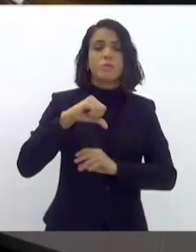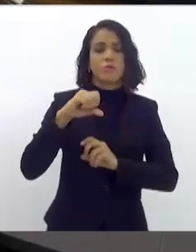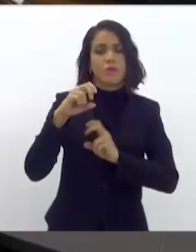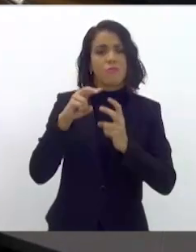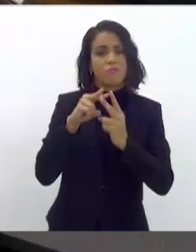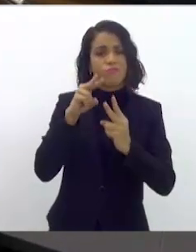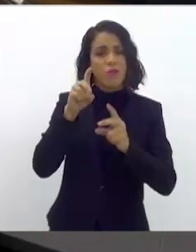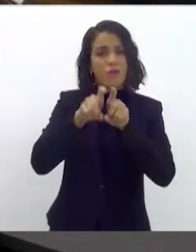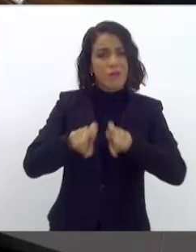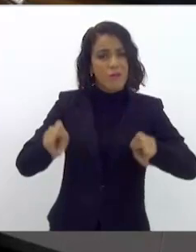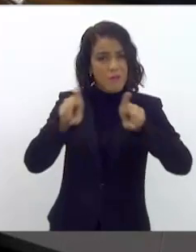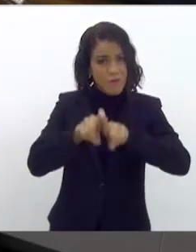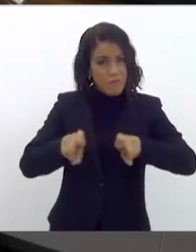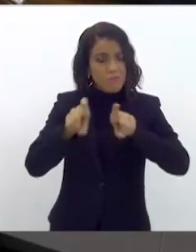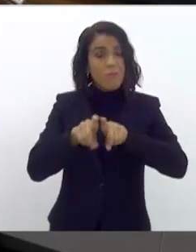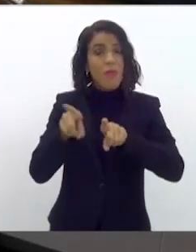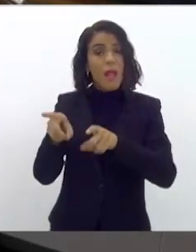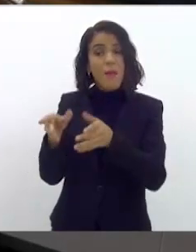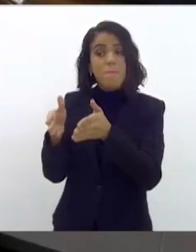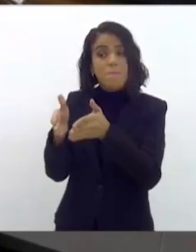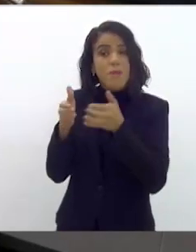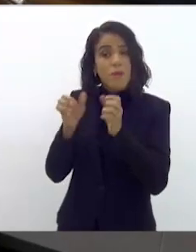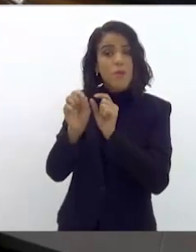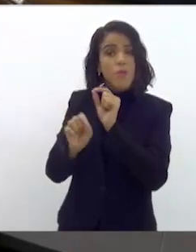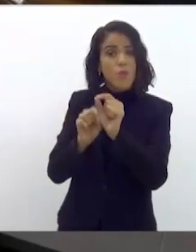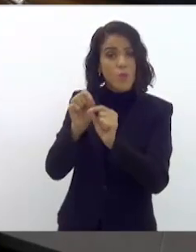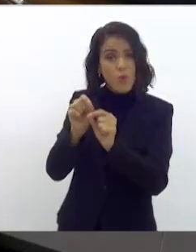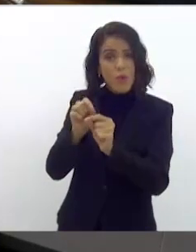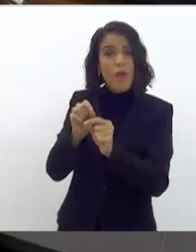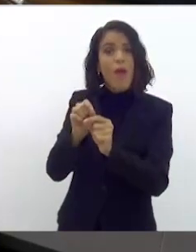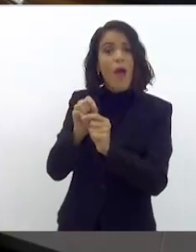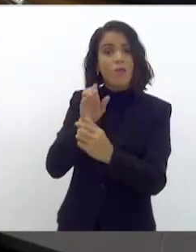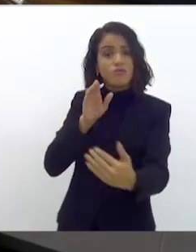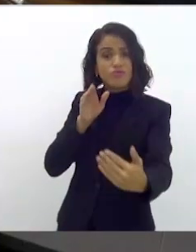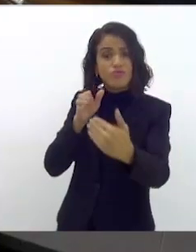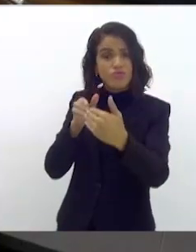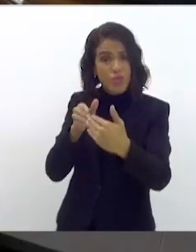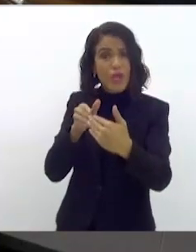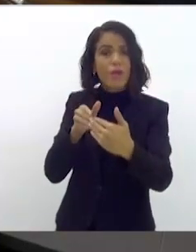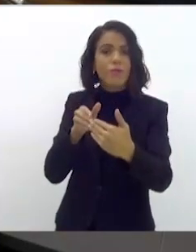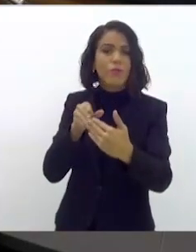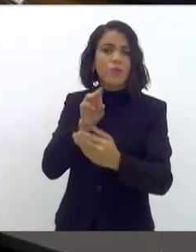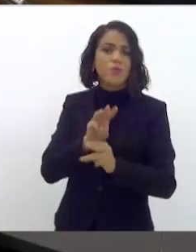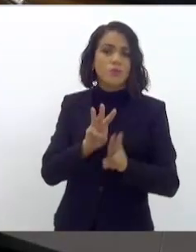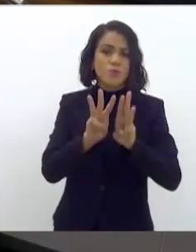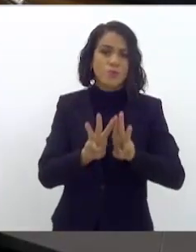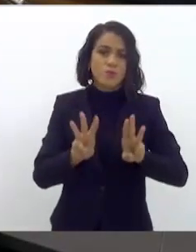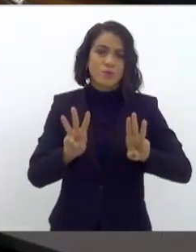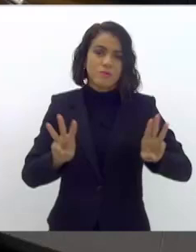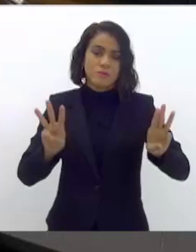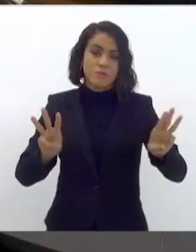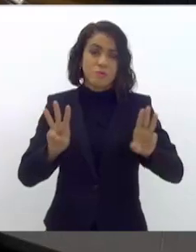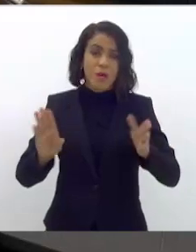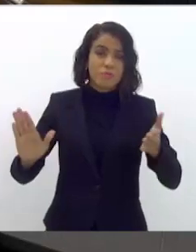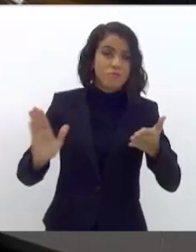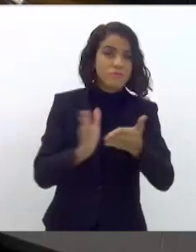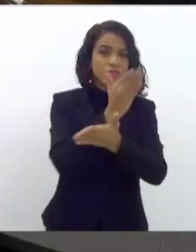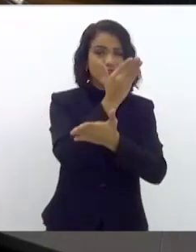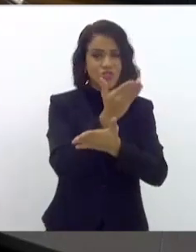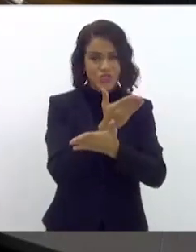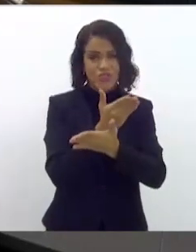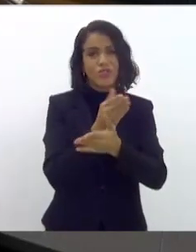Informática, e ela, então, fez um pedido exatamente ao provedor daquele site para que tirasse o